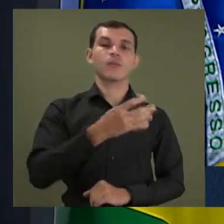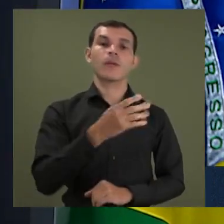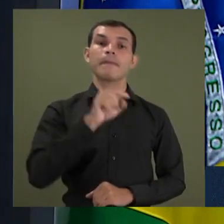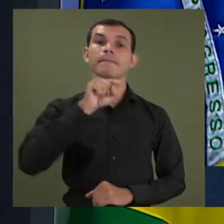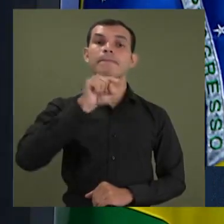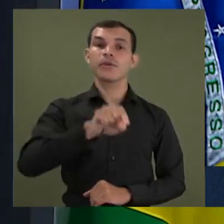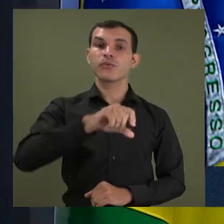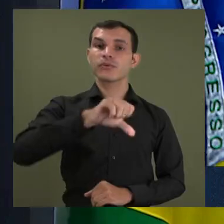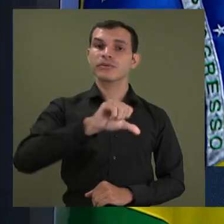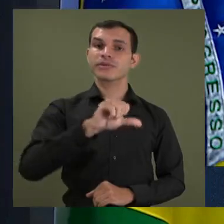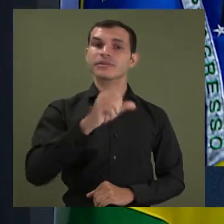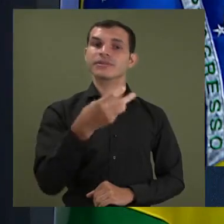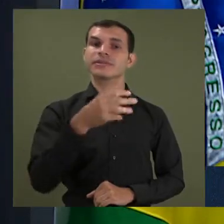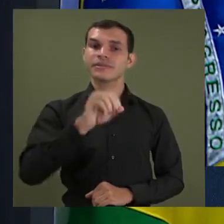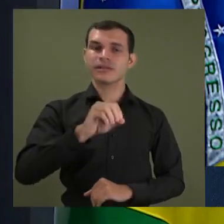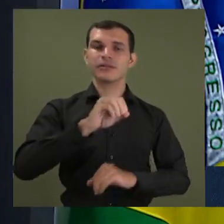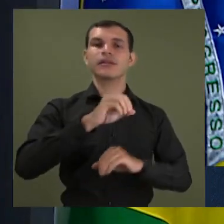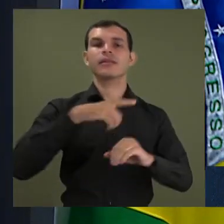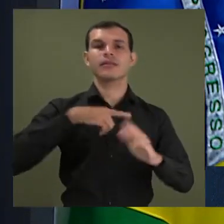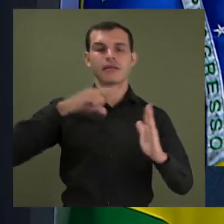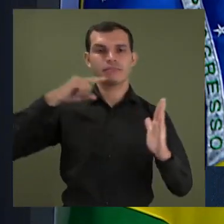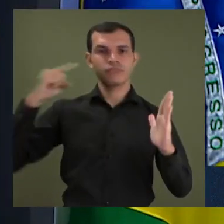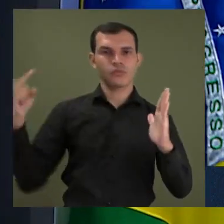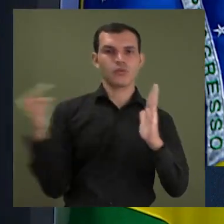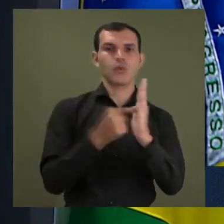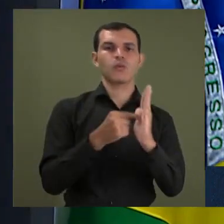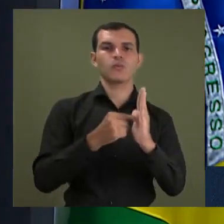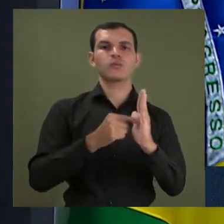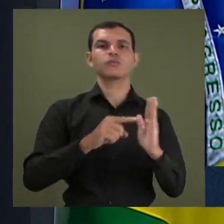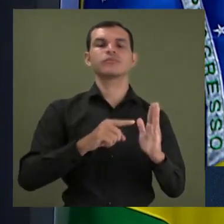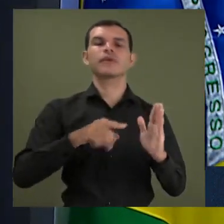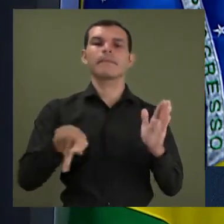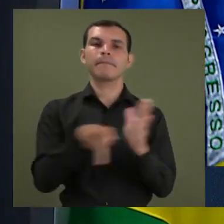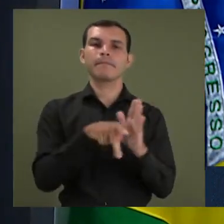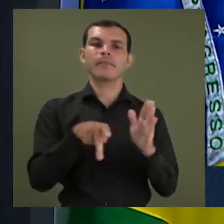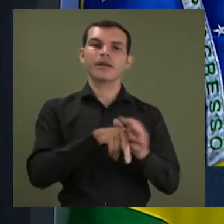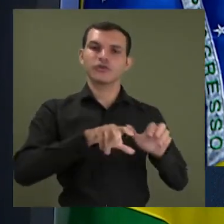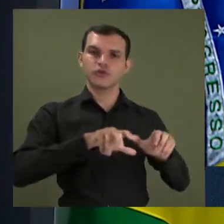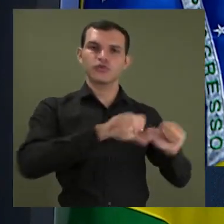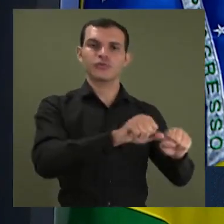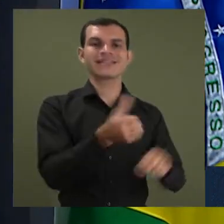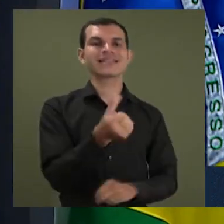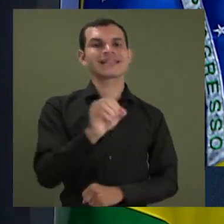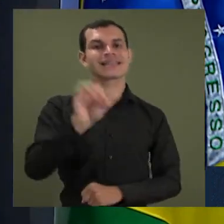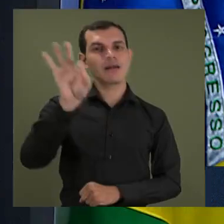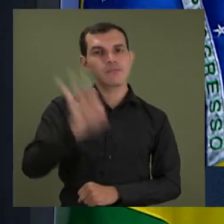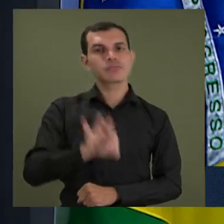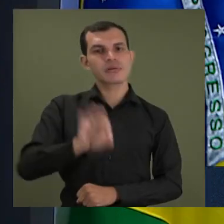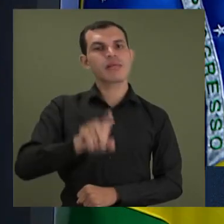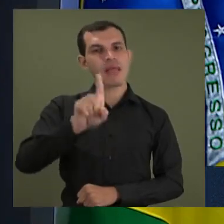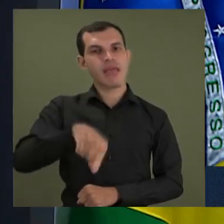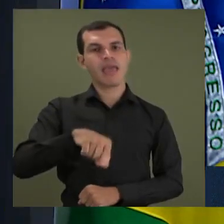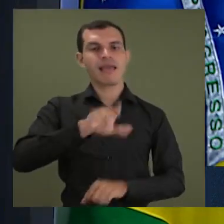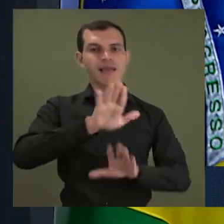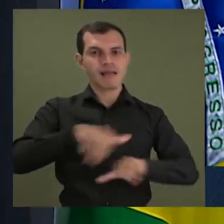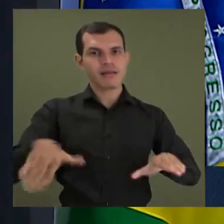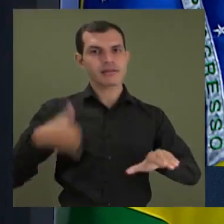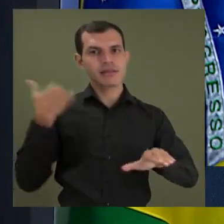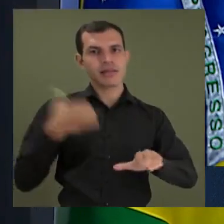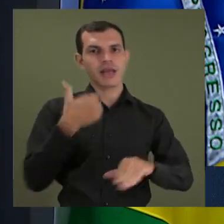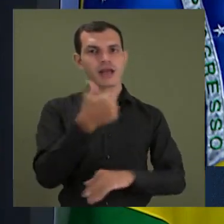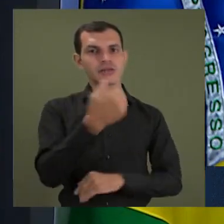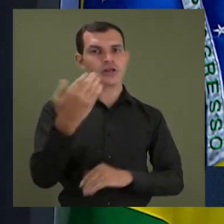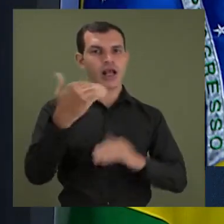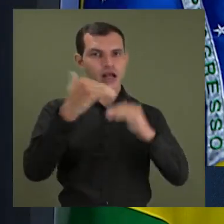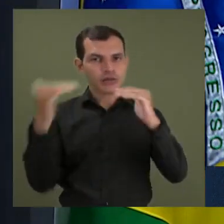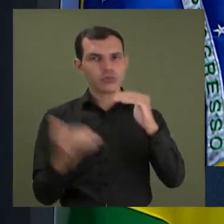74.930 denúncias de estupro, sendo 60% em crianças menores de 14 anos de